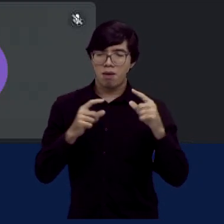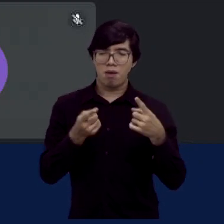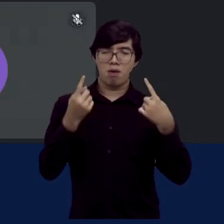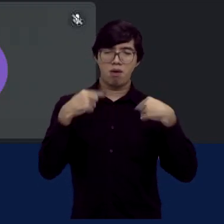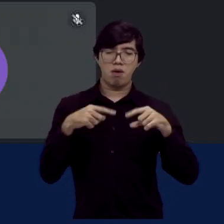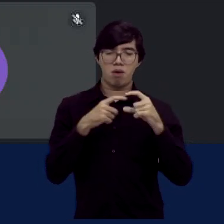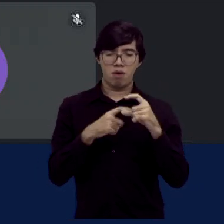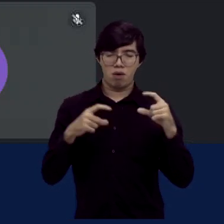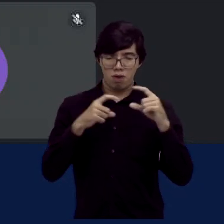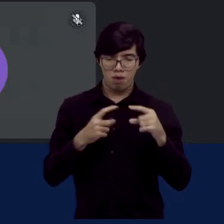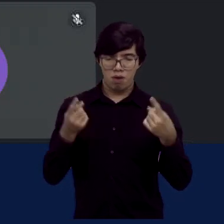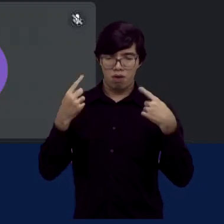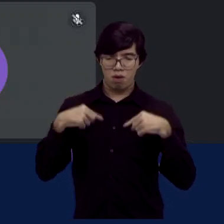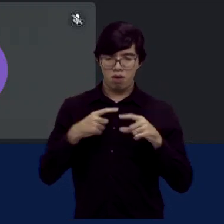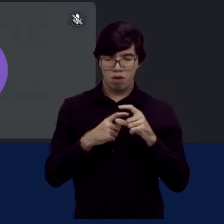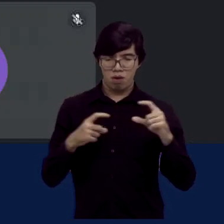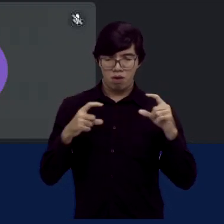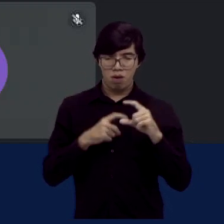primeiro o fim,